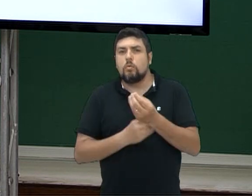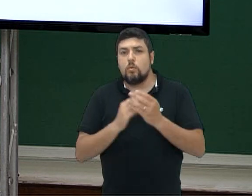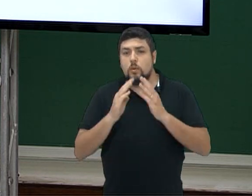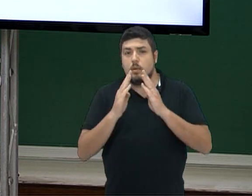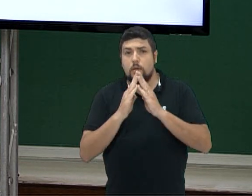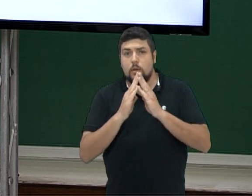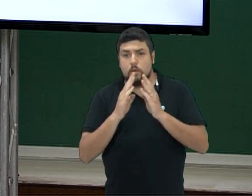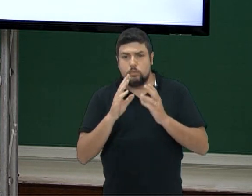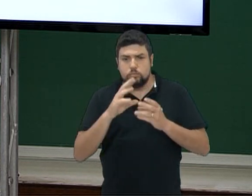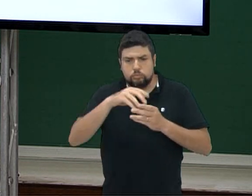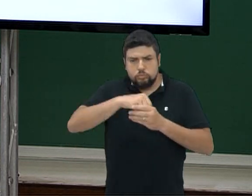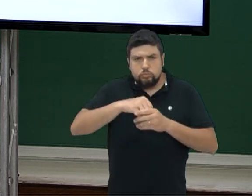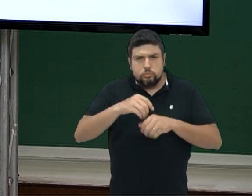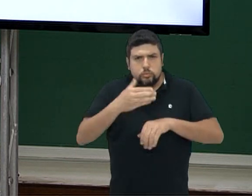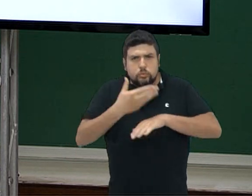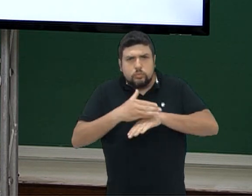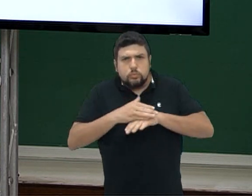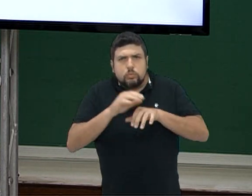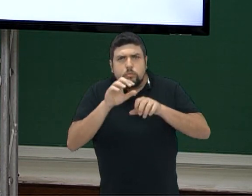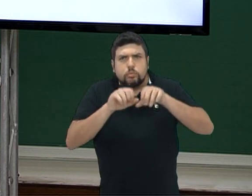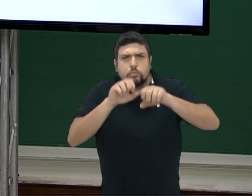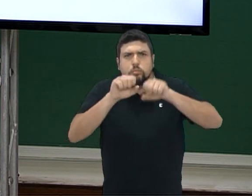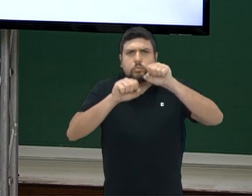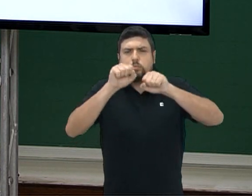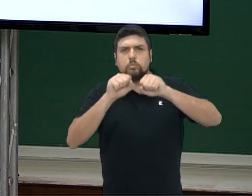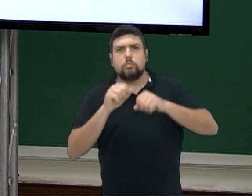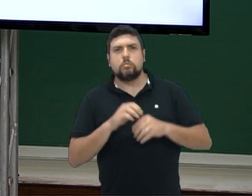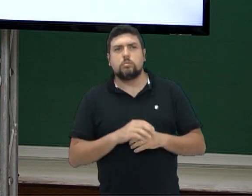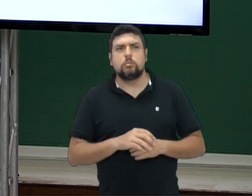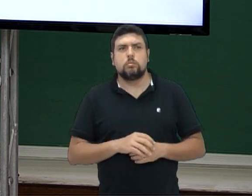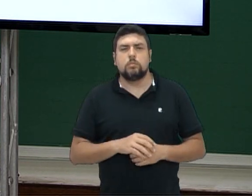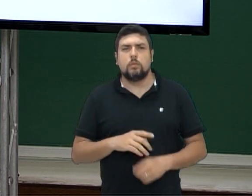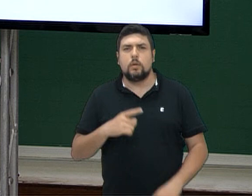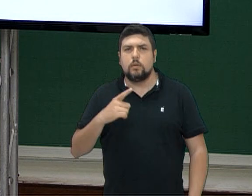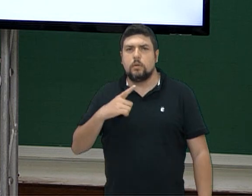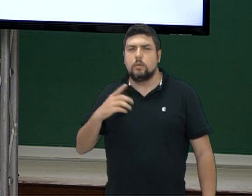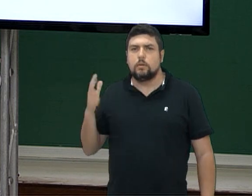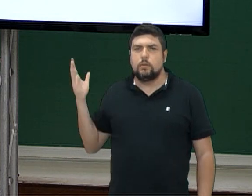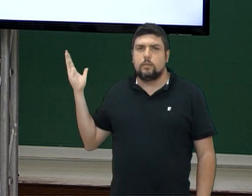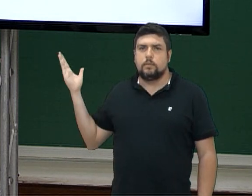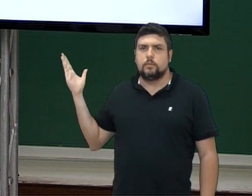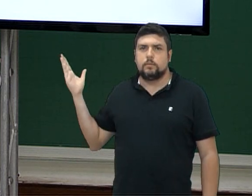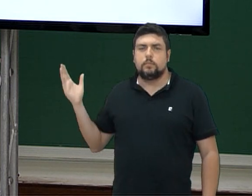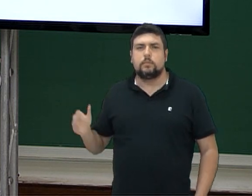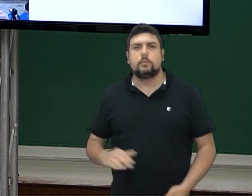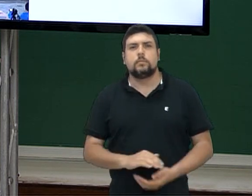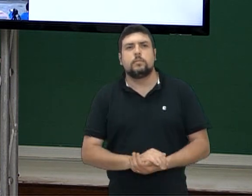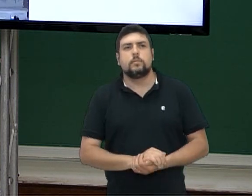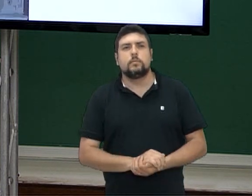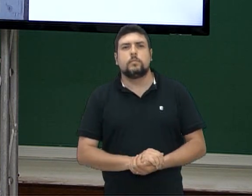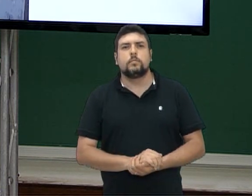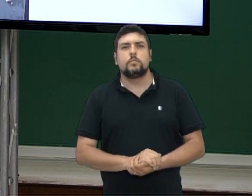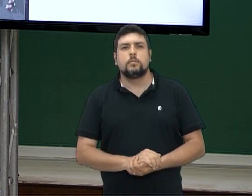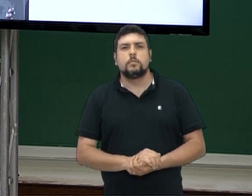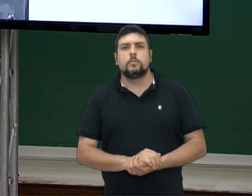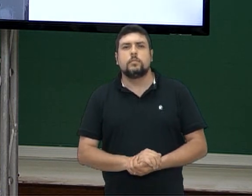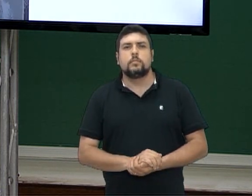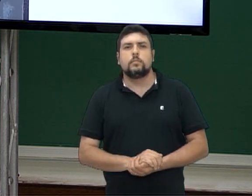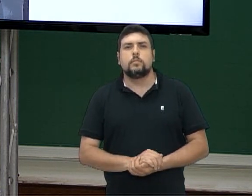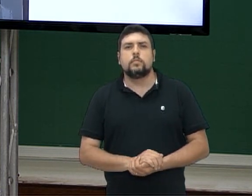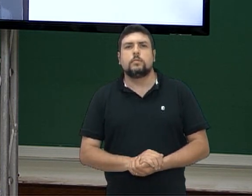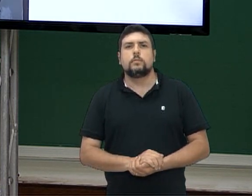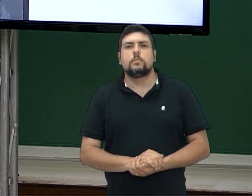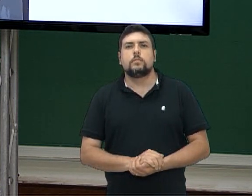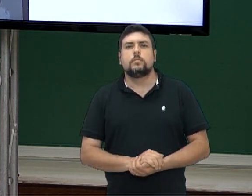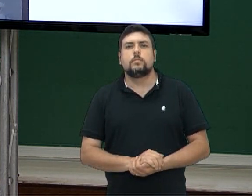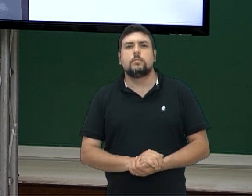modalidades da escalada indoor. Temos o boulder, temos a escalada de dificuldade e a